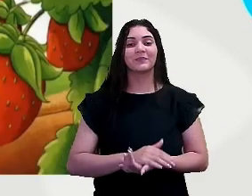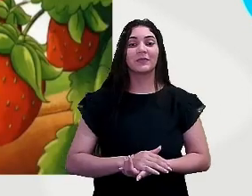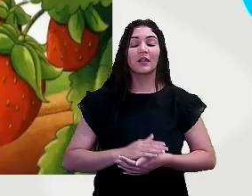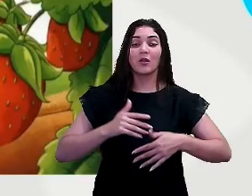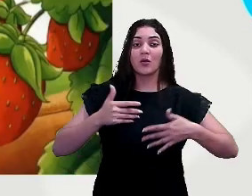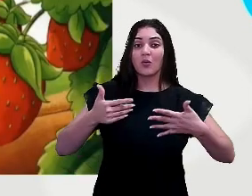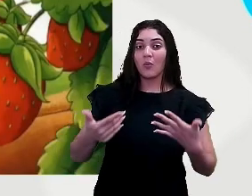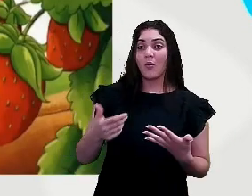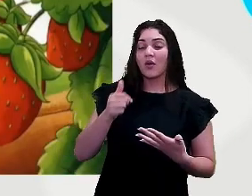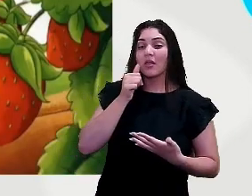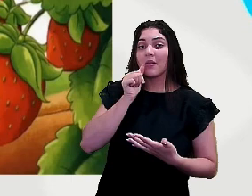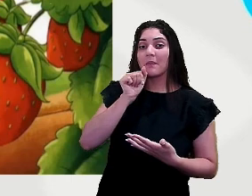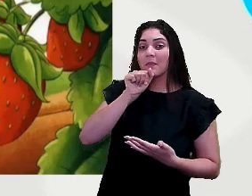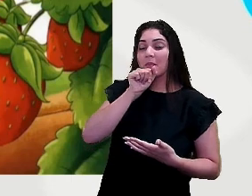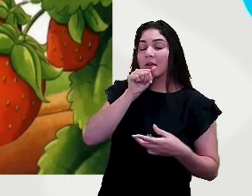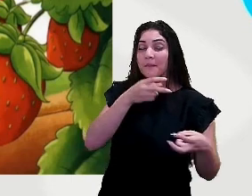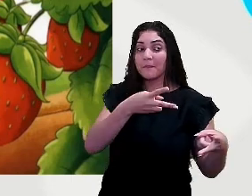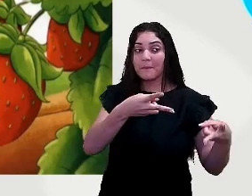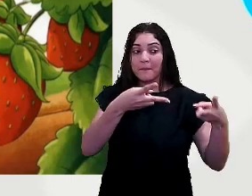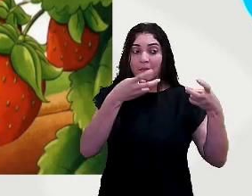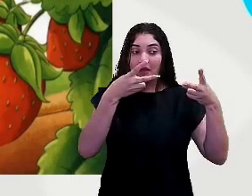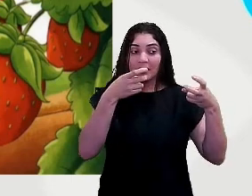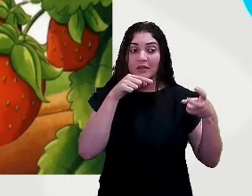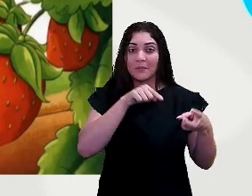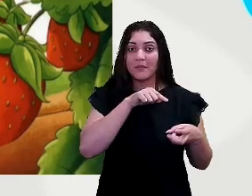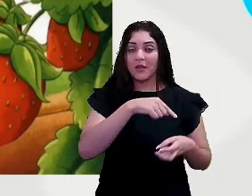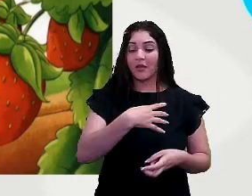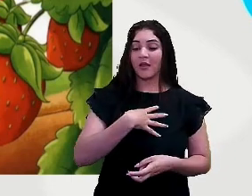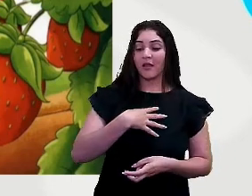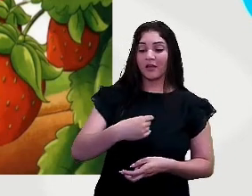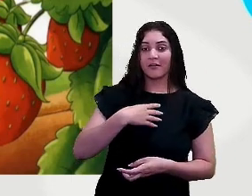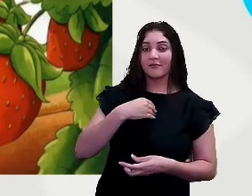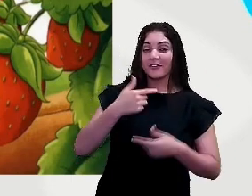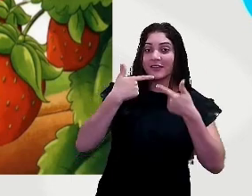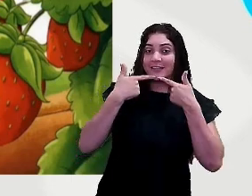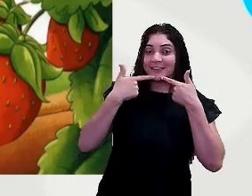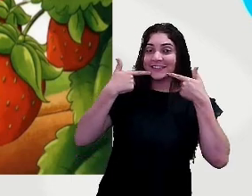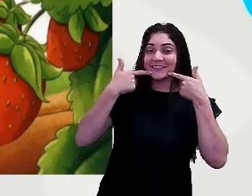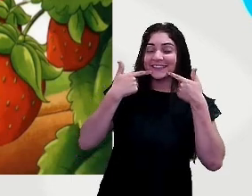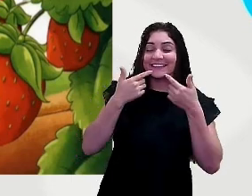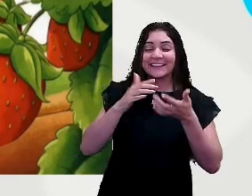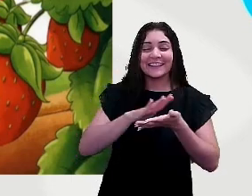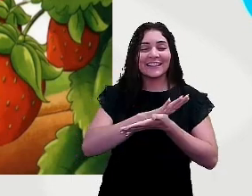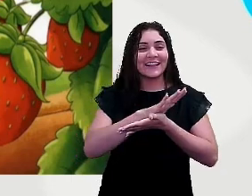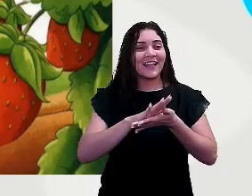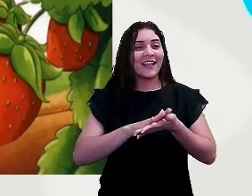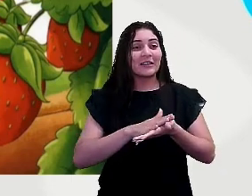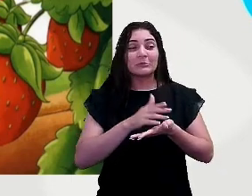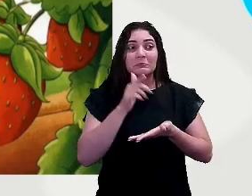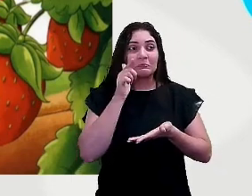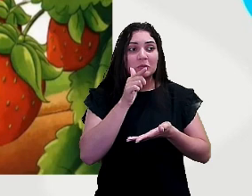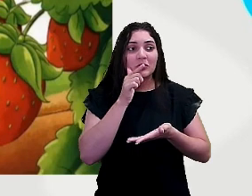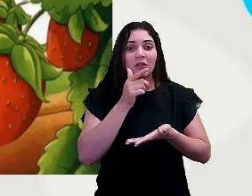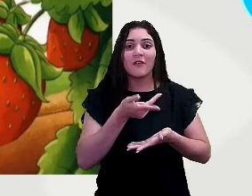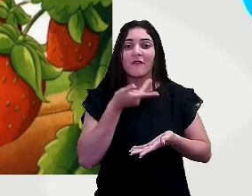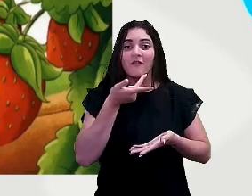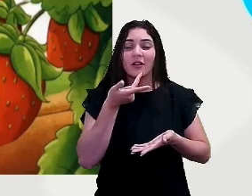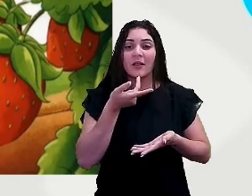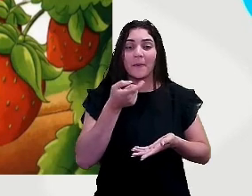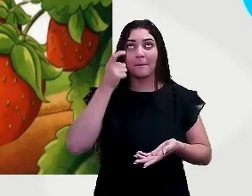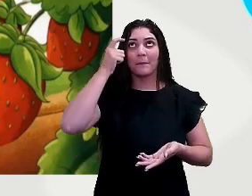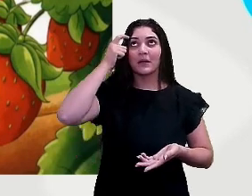Quando a mãe percebeu que era a filha que assim ria, nada conseguia dizer e pensou que